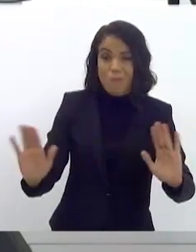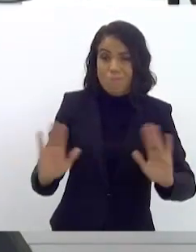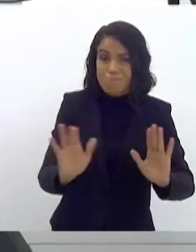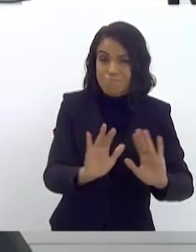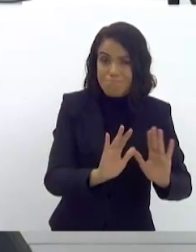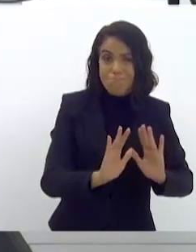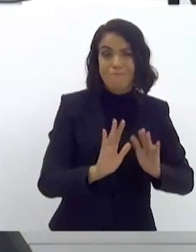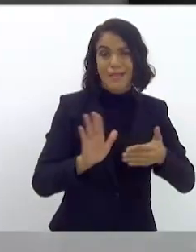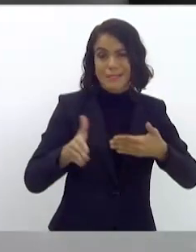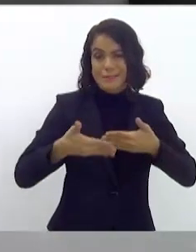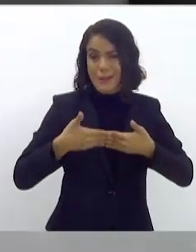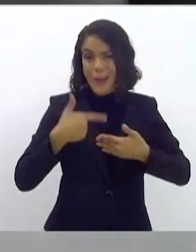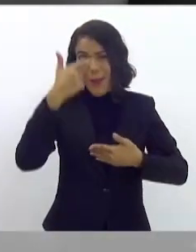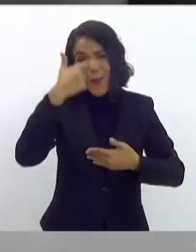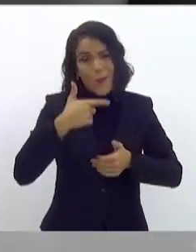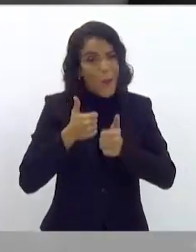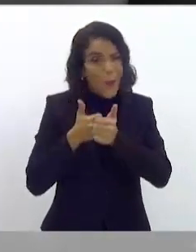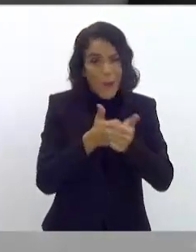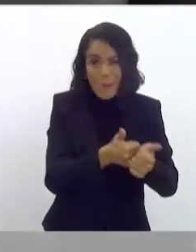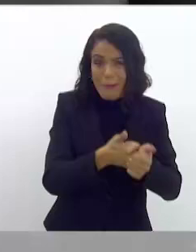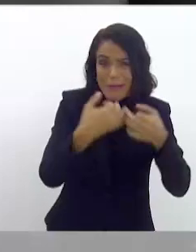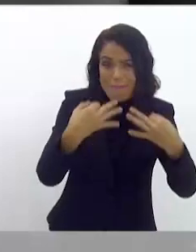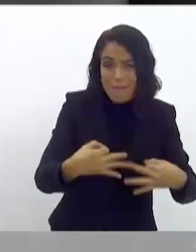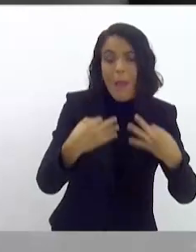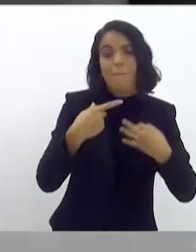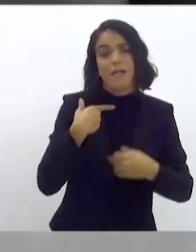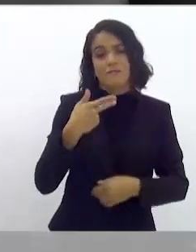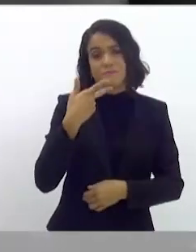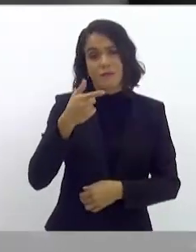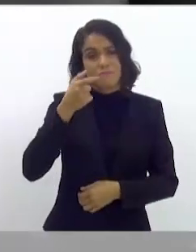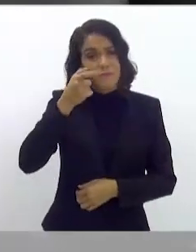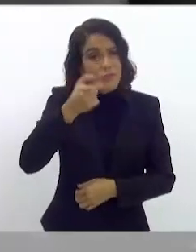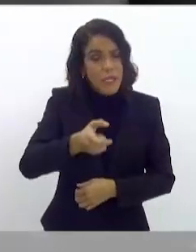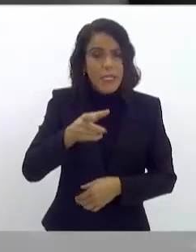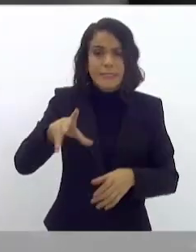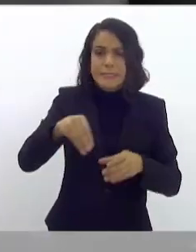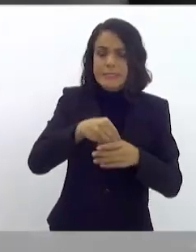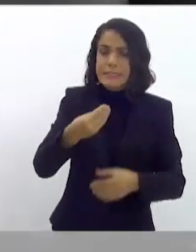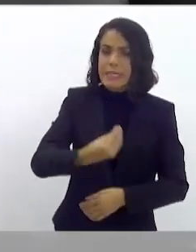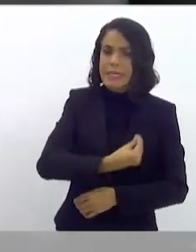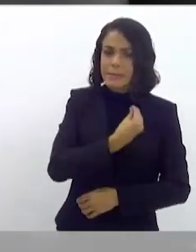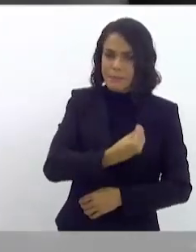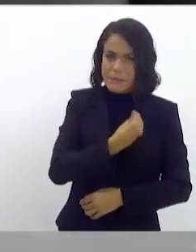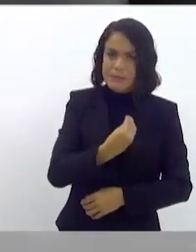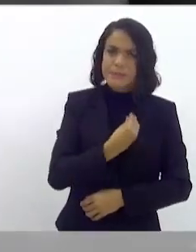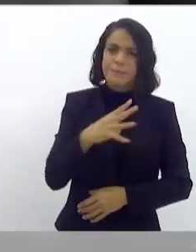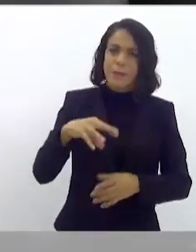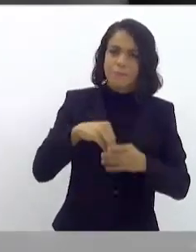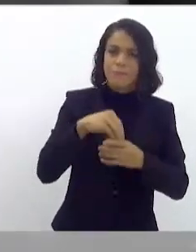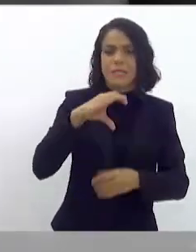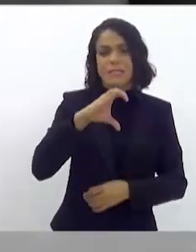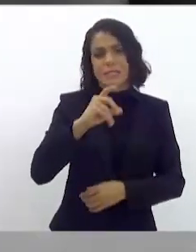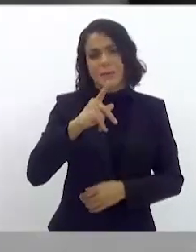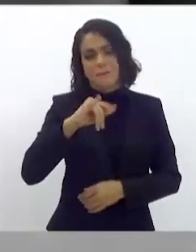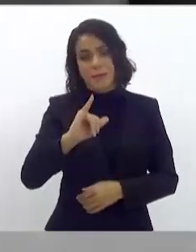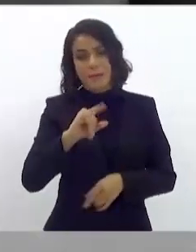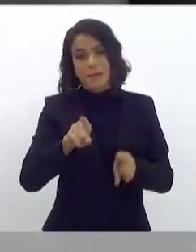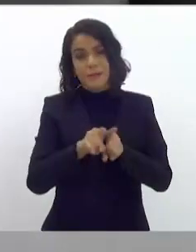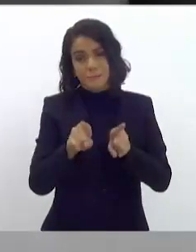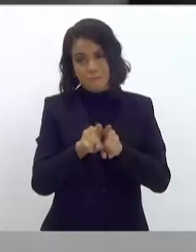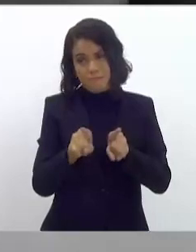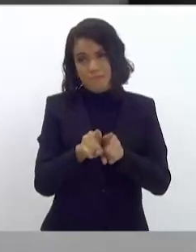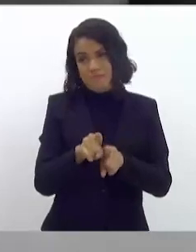nossa sessão que não pude acompanhar, mas reafirmar o interesse e a participação na CPI e a presidência de Vossa